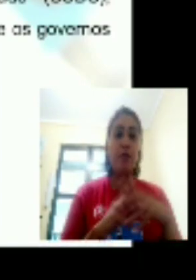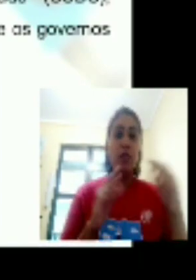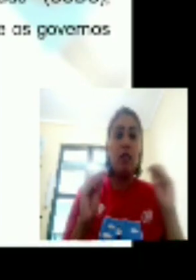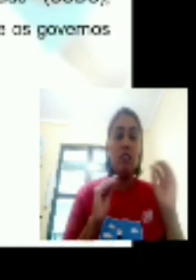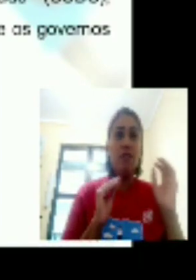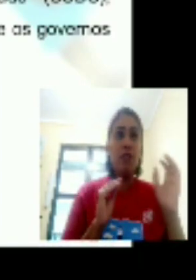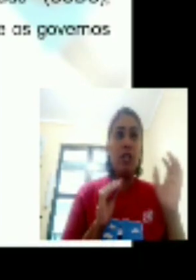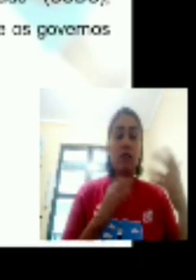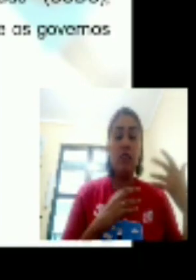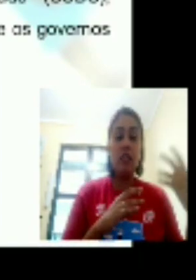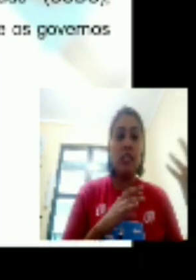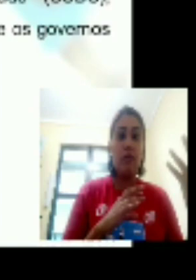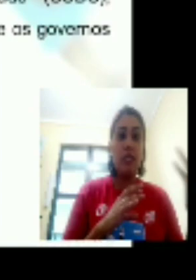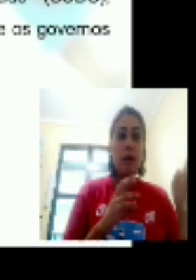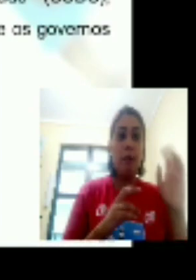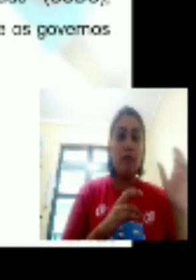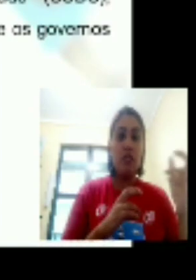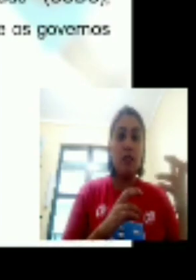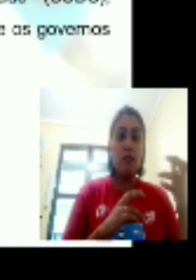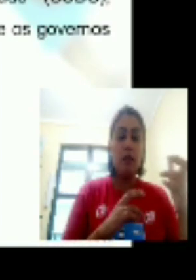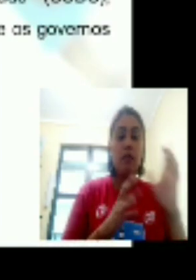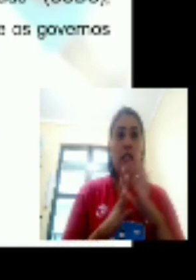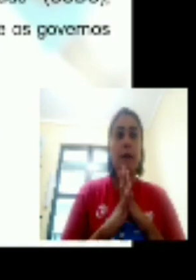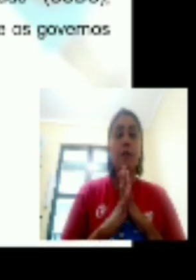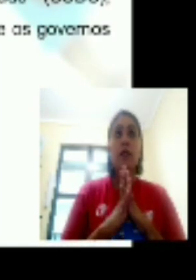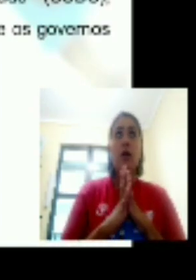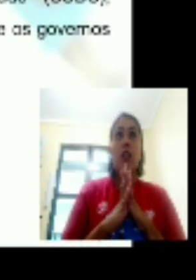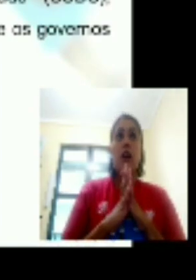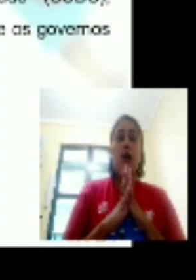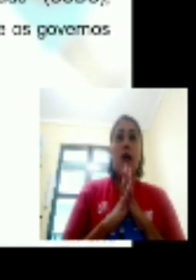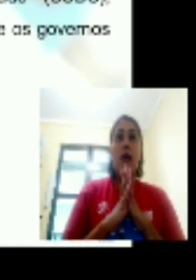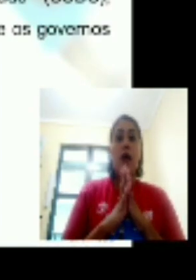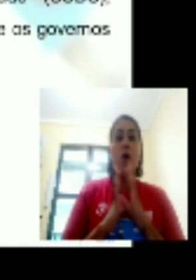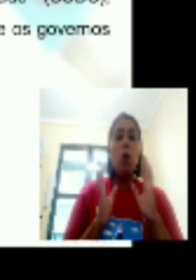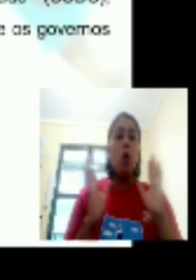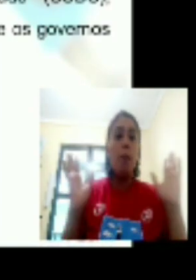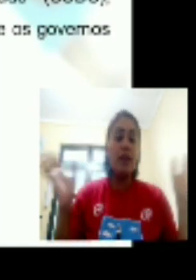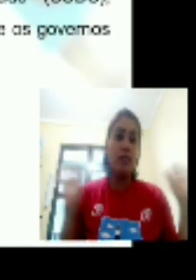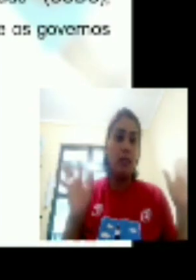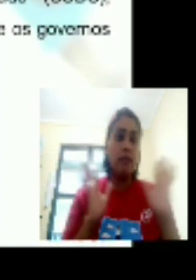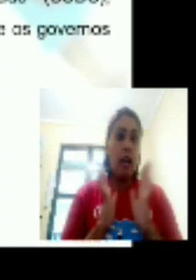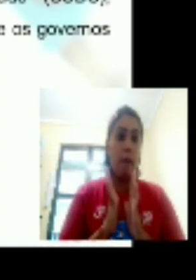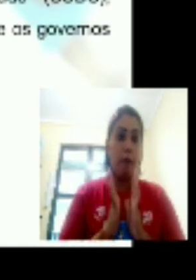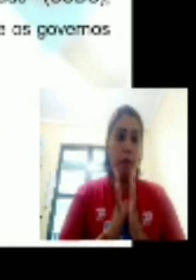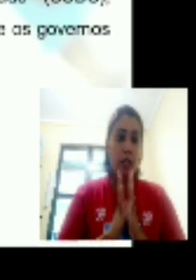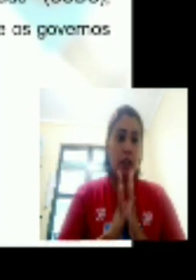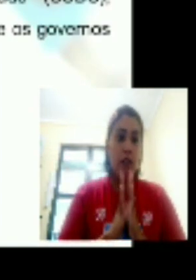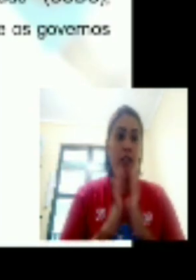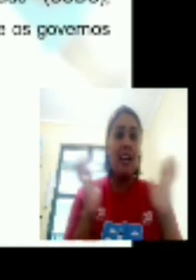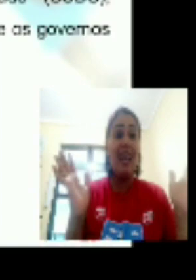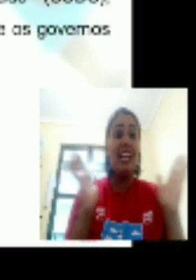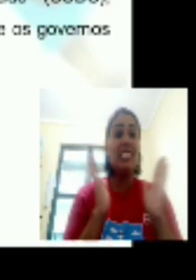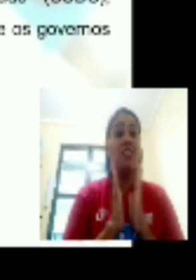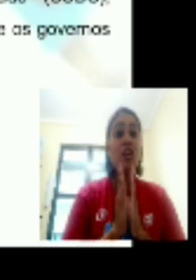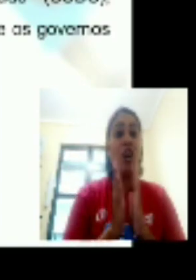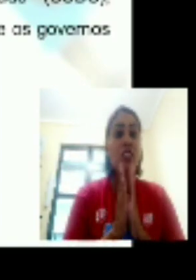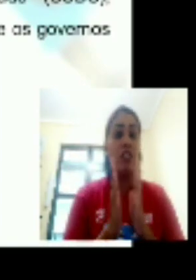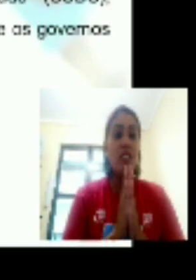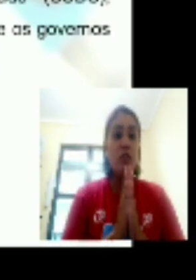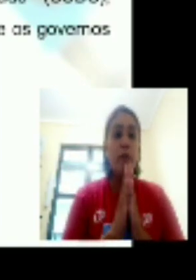exemplo, tentar dar um exemplo para vocês entenderem. O presidente da República,